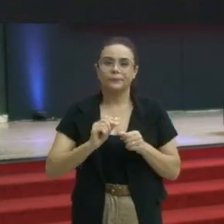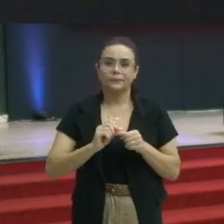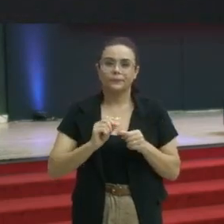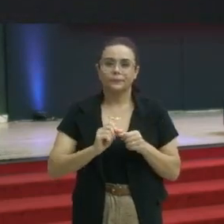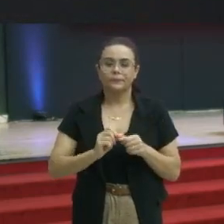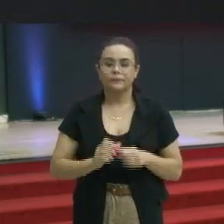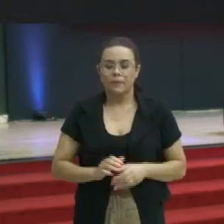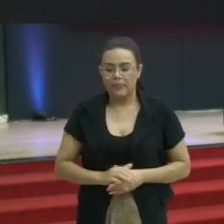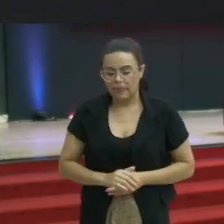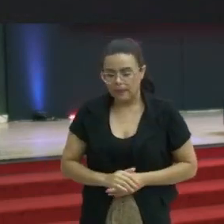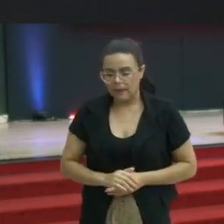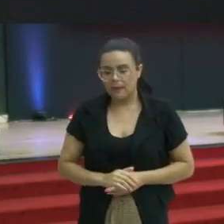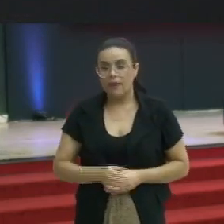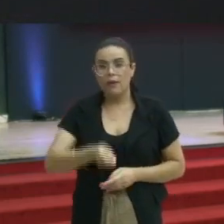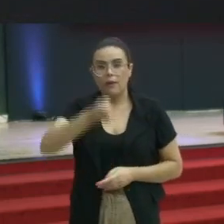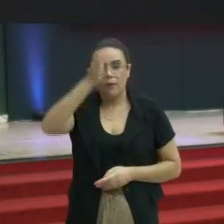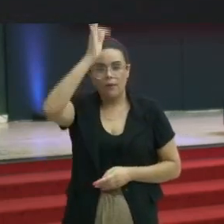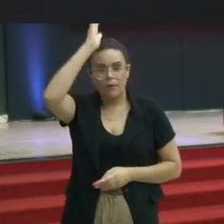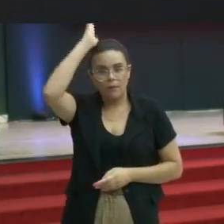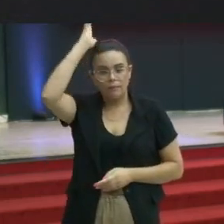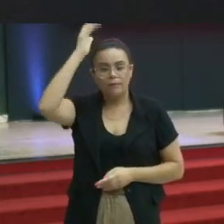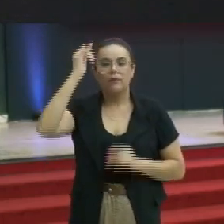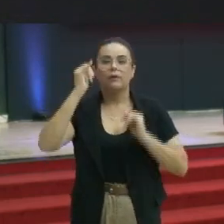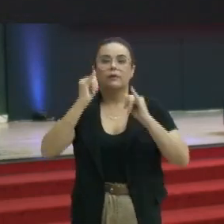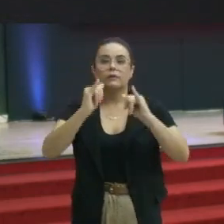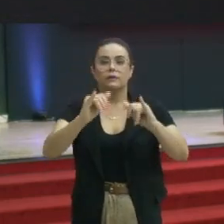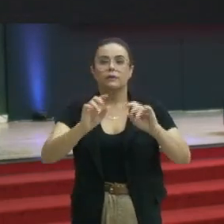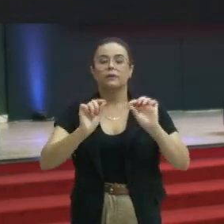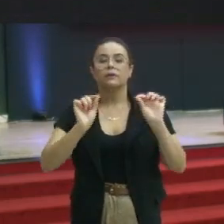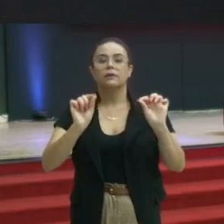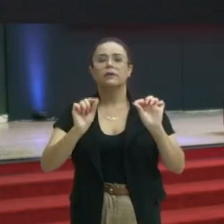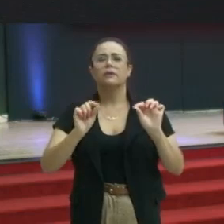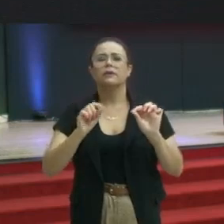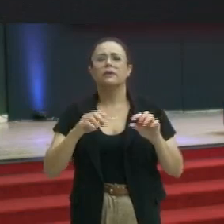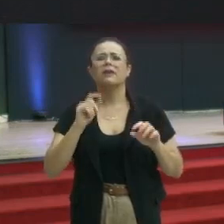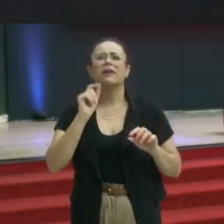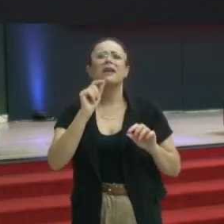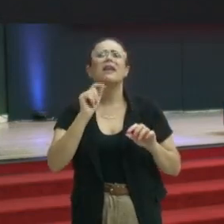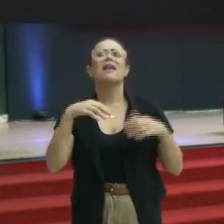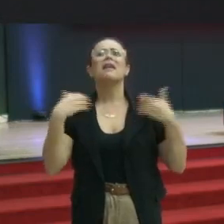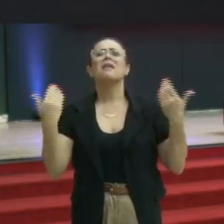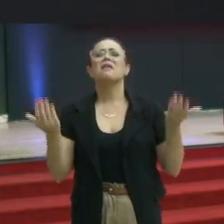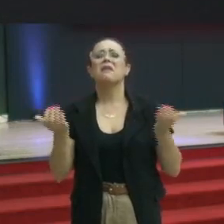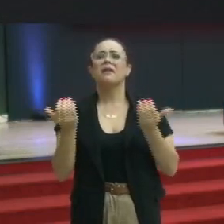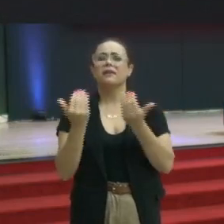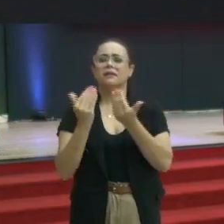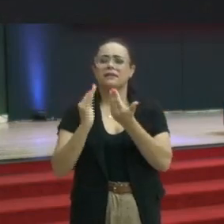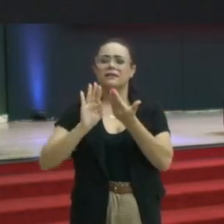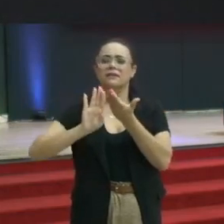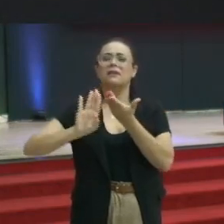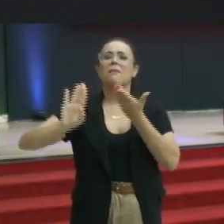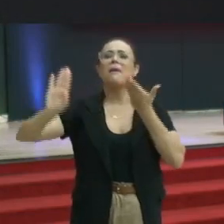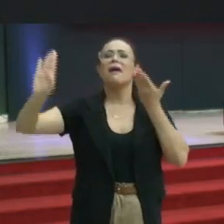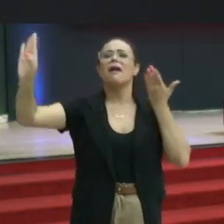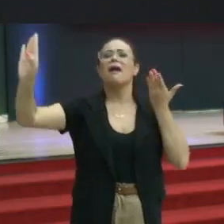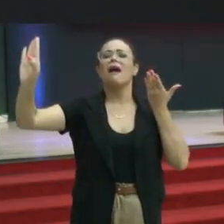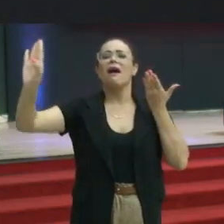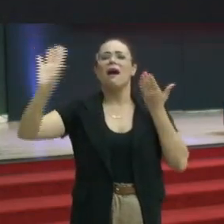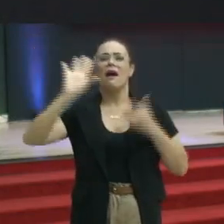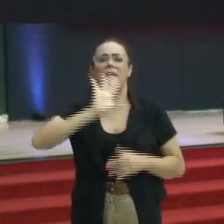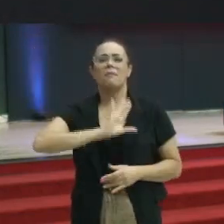35. Quem nos separará do amor de Cristo? Será tribulação ou angústia?